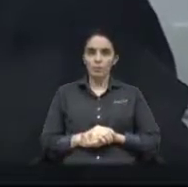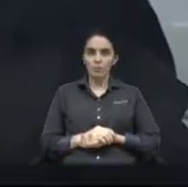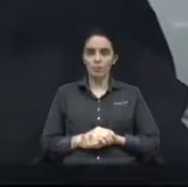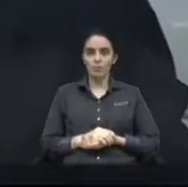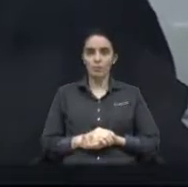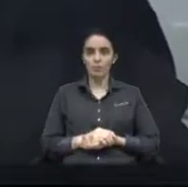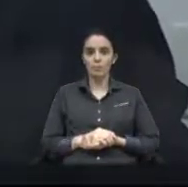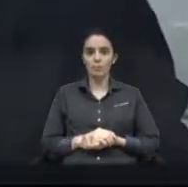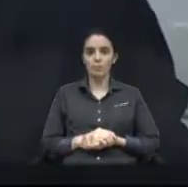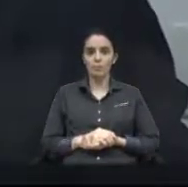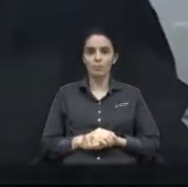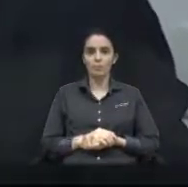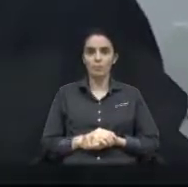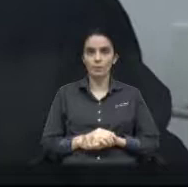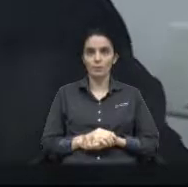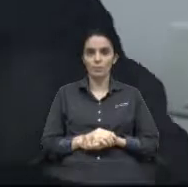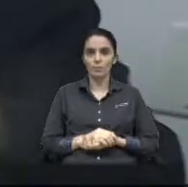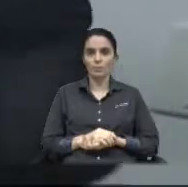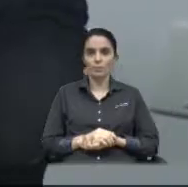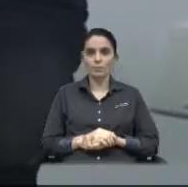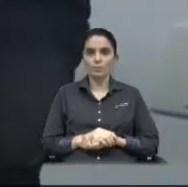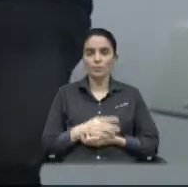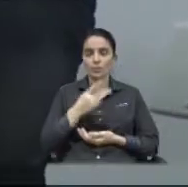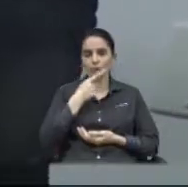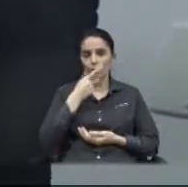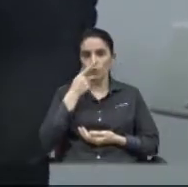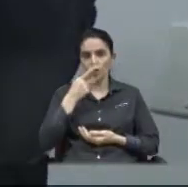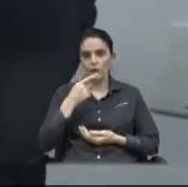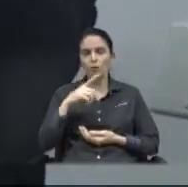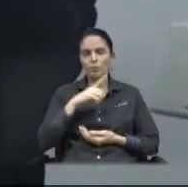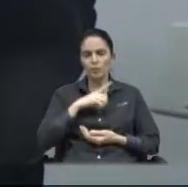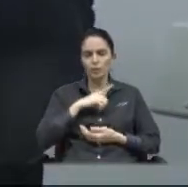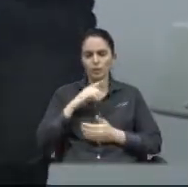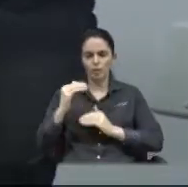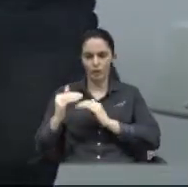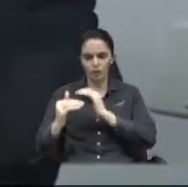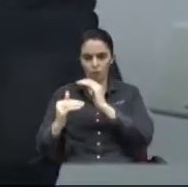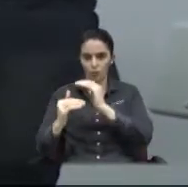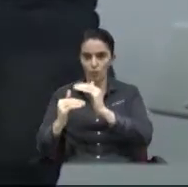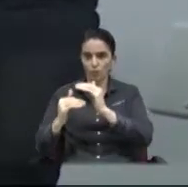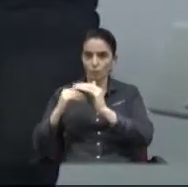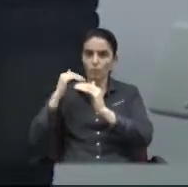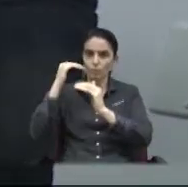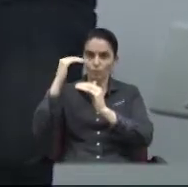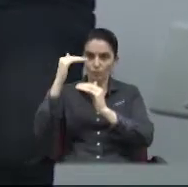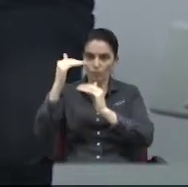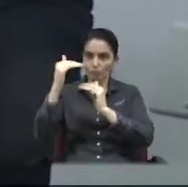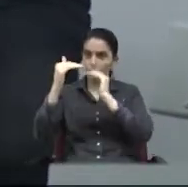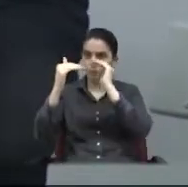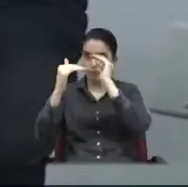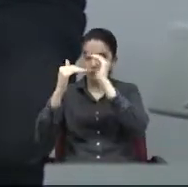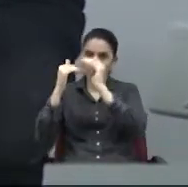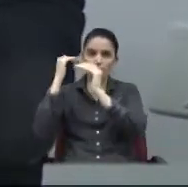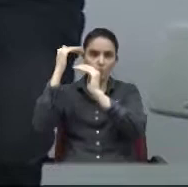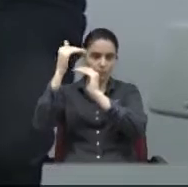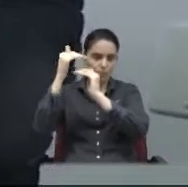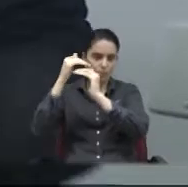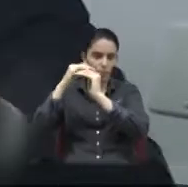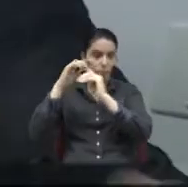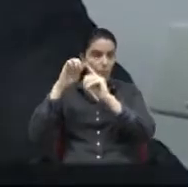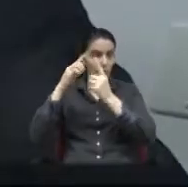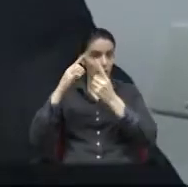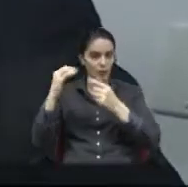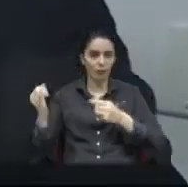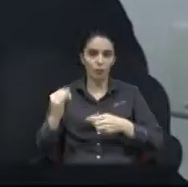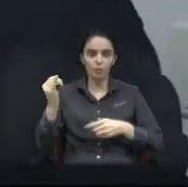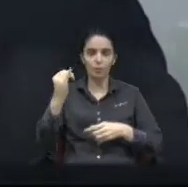fala mas sabe que tem uma hierarquia oficial mas o importante é que o trabalho